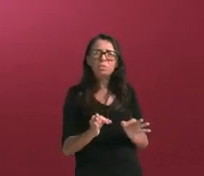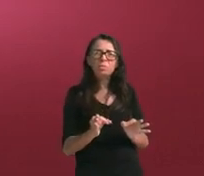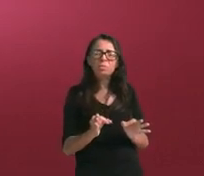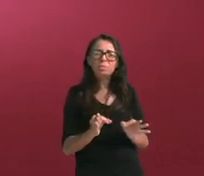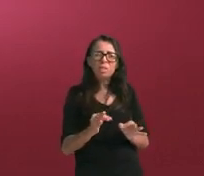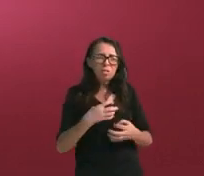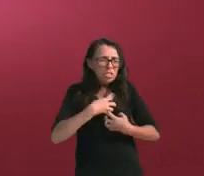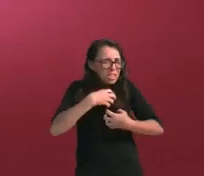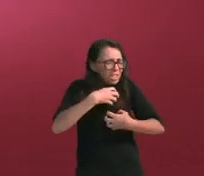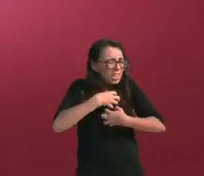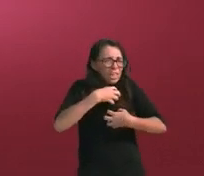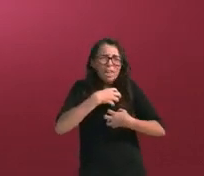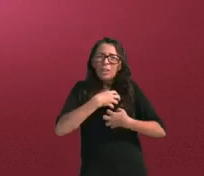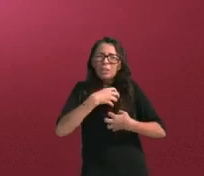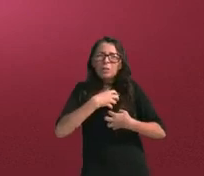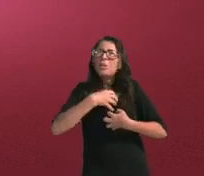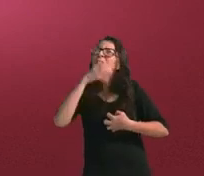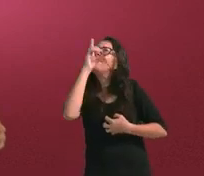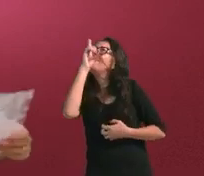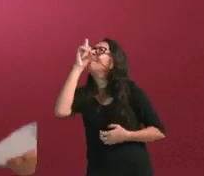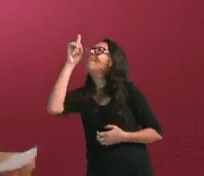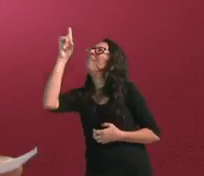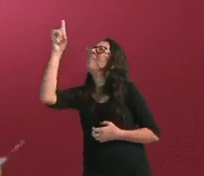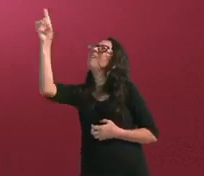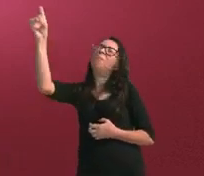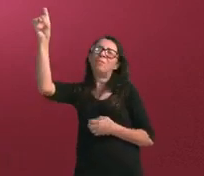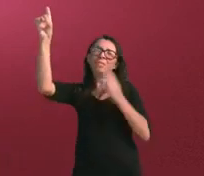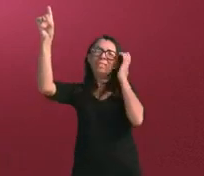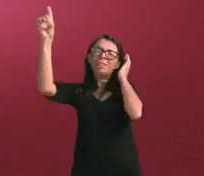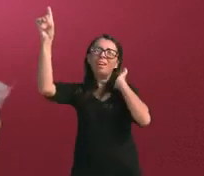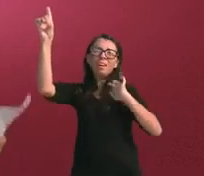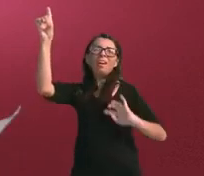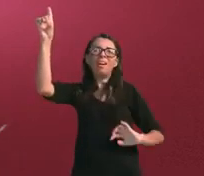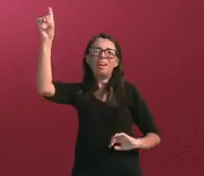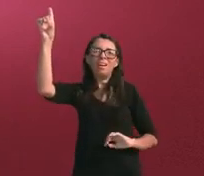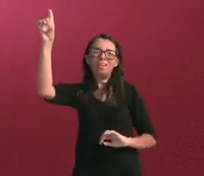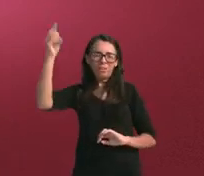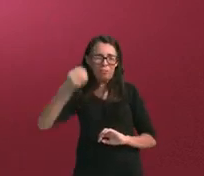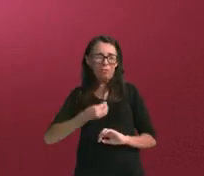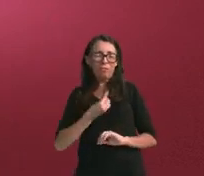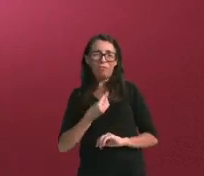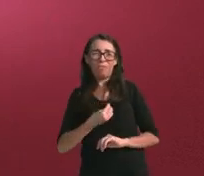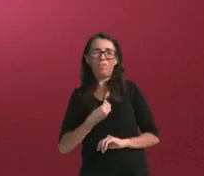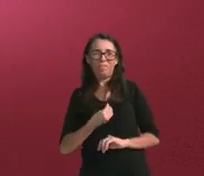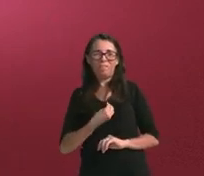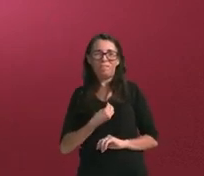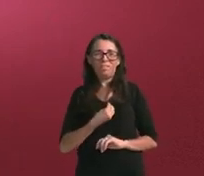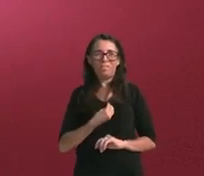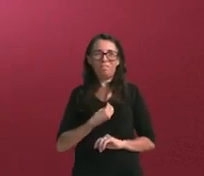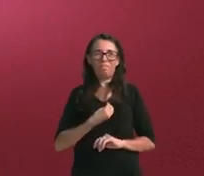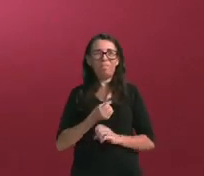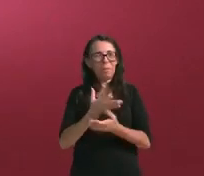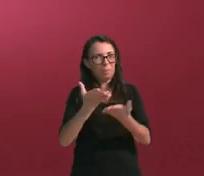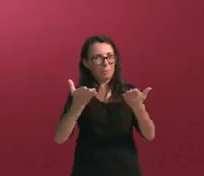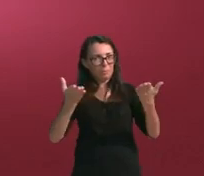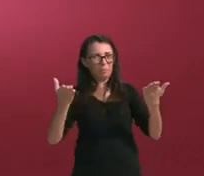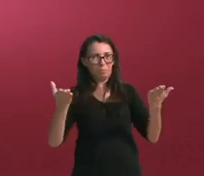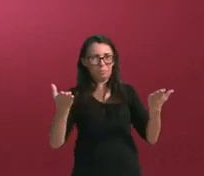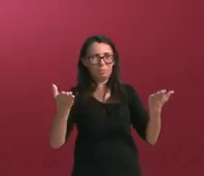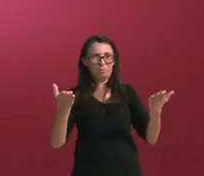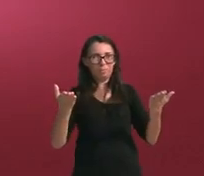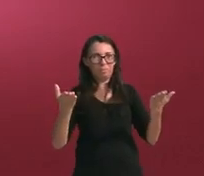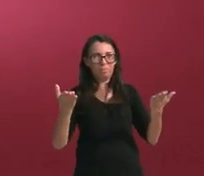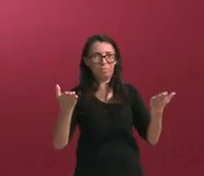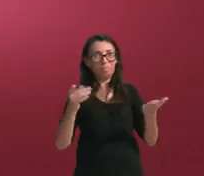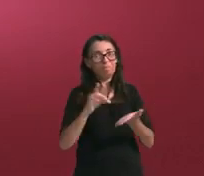capaz? É a primeira pergunta que vem, né? Como veio para Moisés, né? Quando Deus chamou Moisés para retirar o povo do